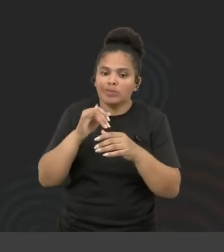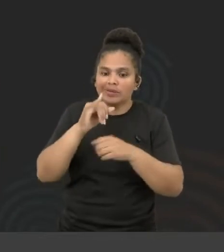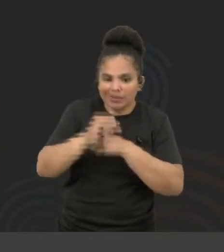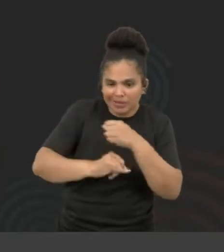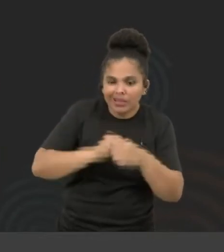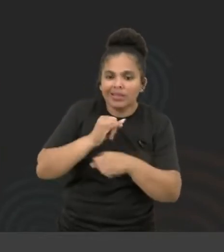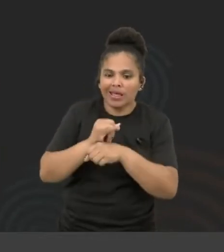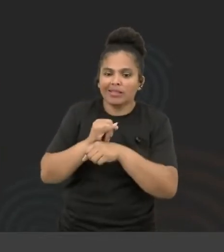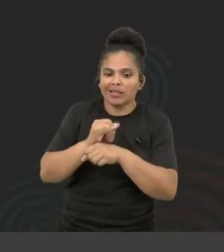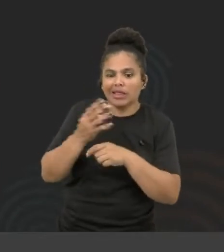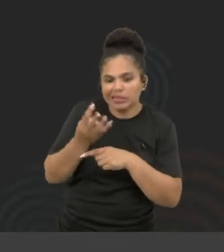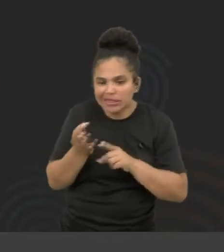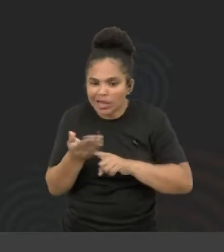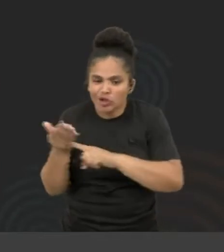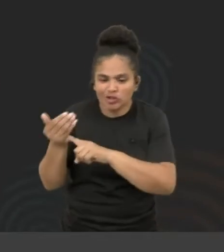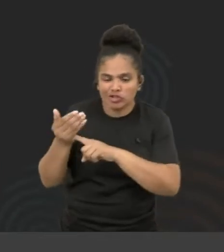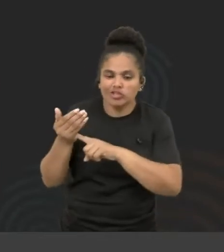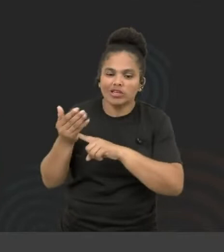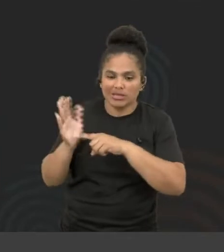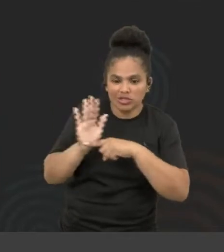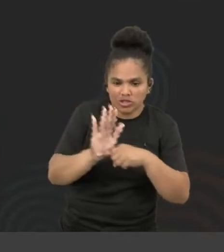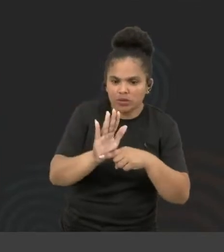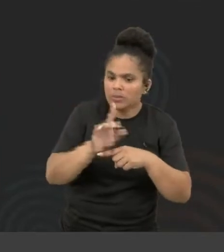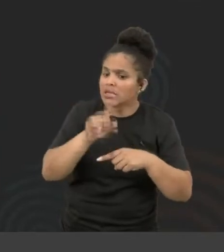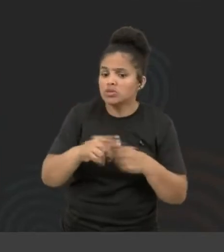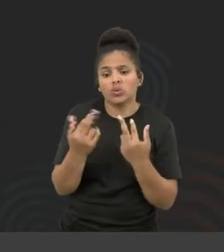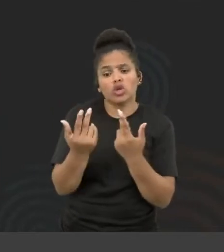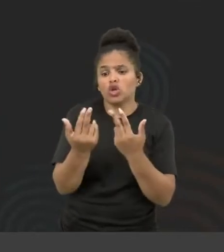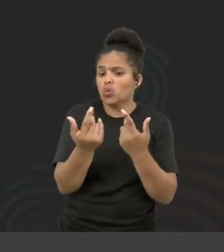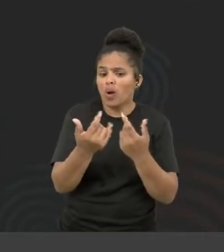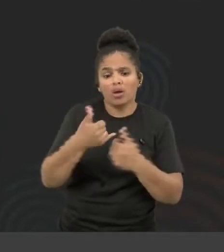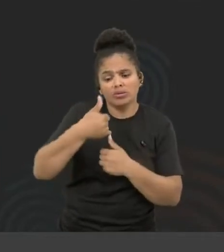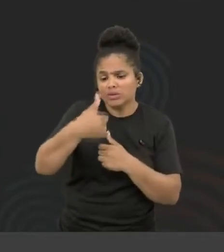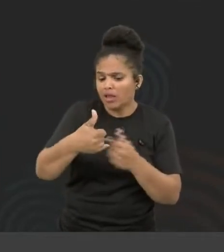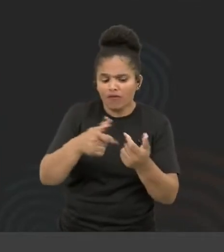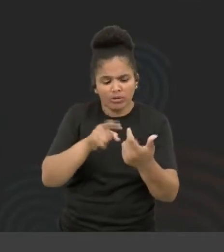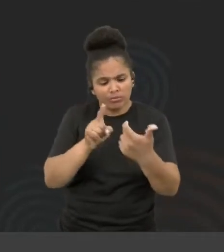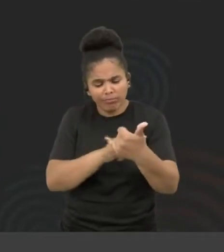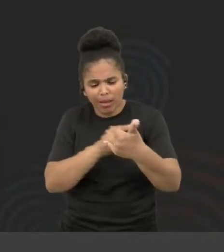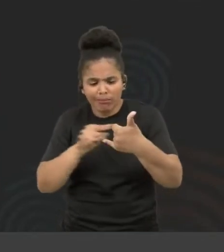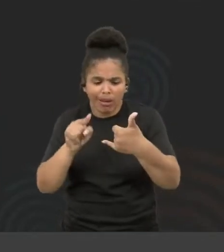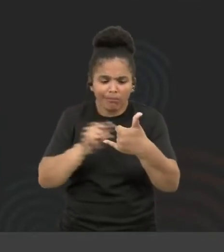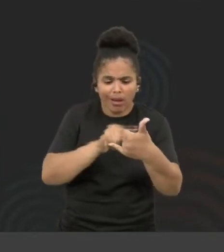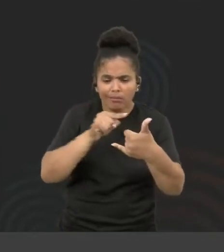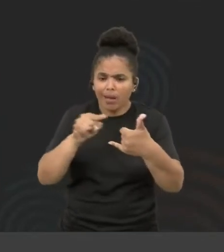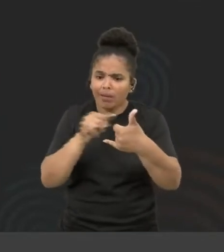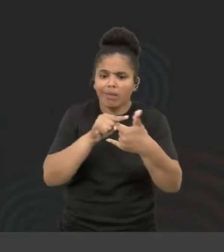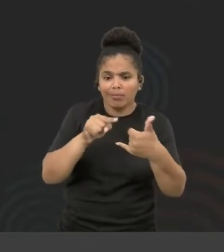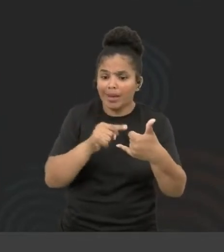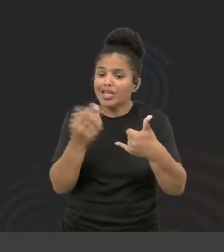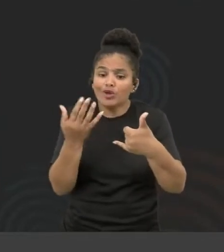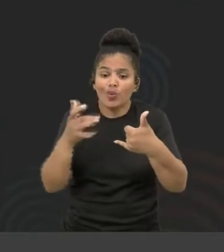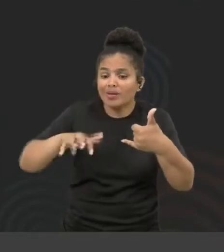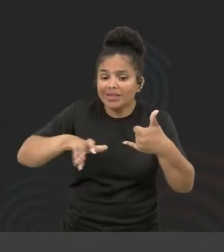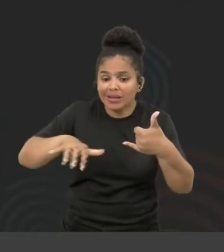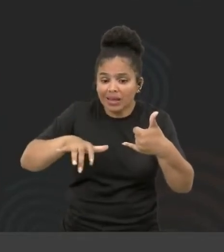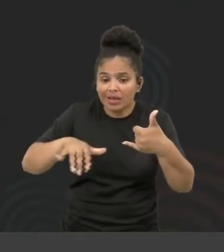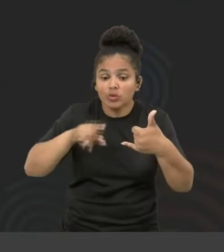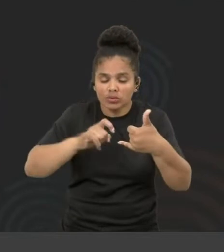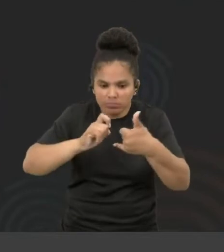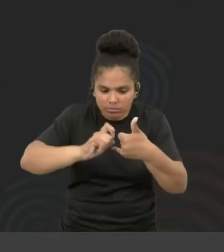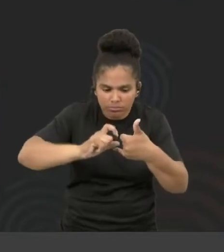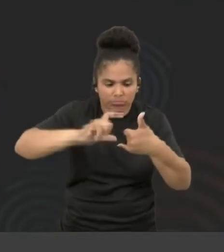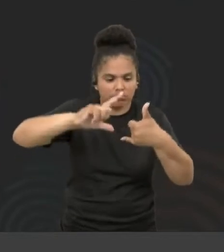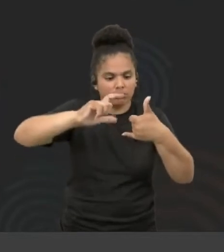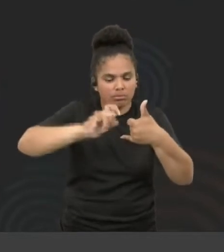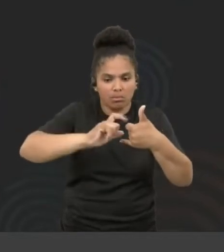ela funciona da mesma forma num smartphone, como se você estivesse navegando por teclado. Quando você liga, por exemplo, o leitor de tela,